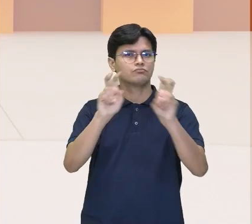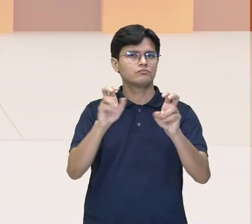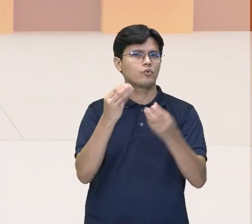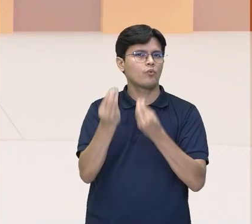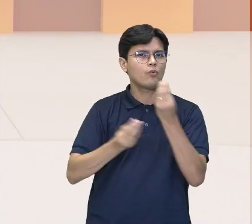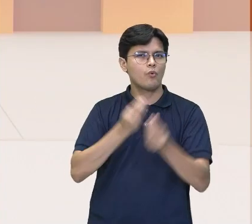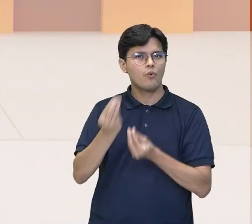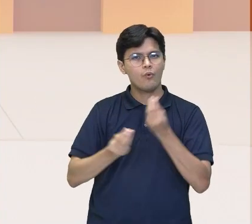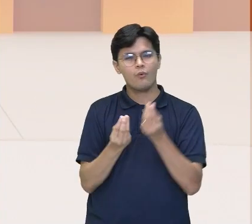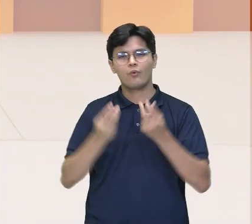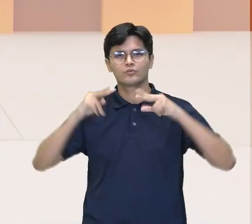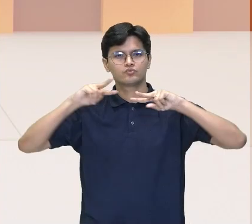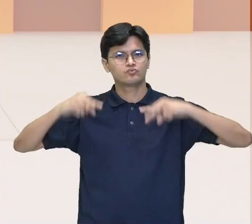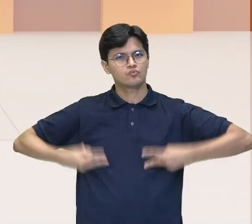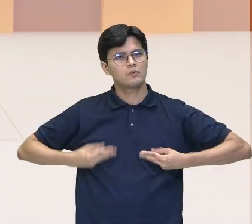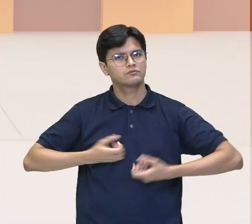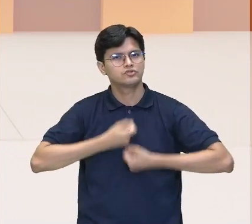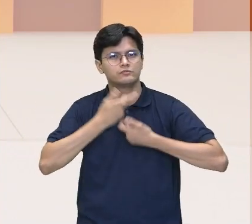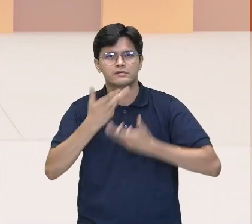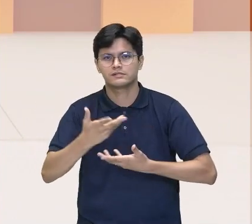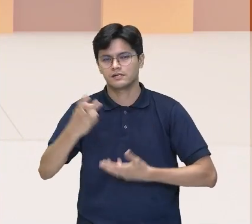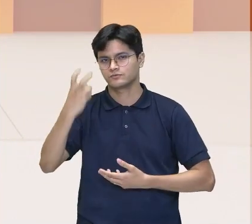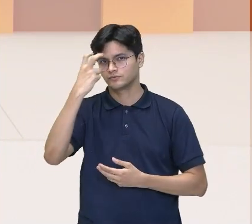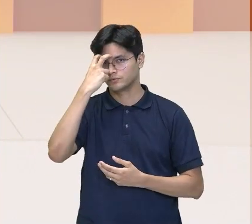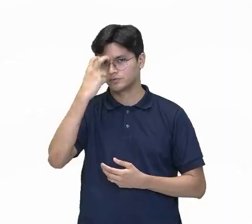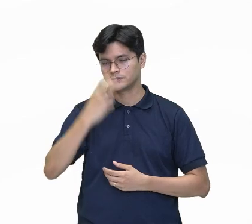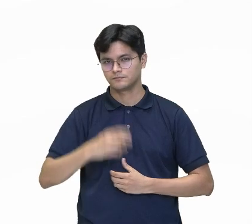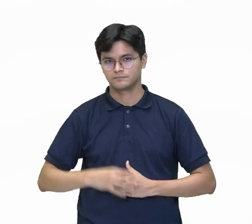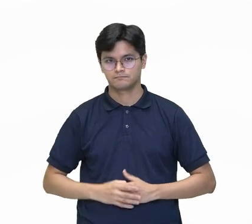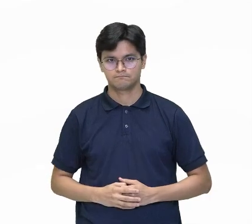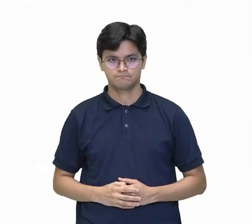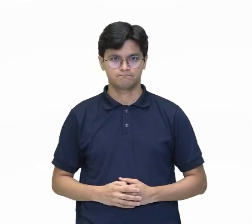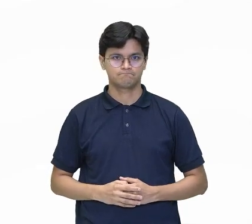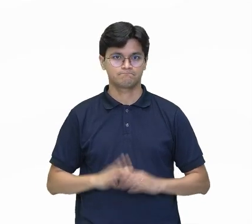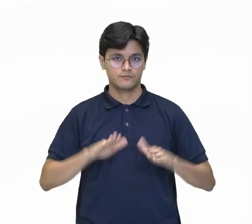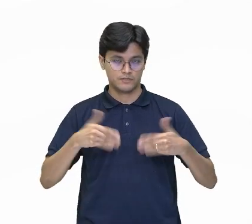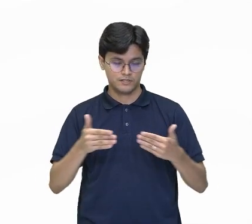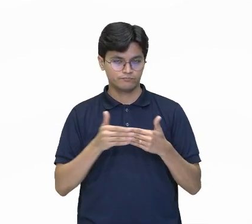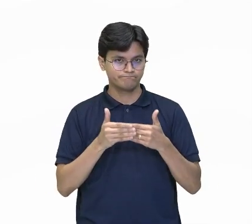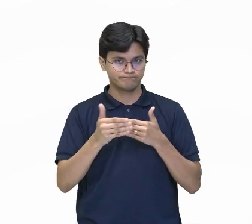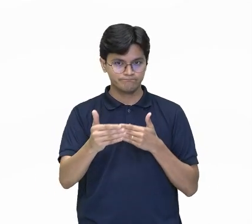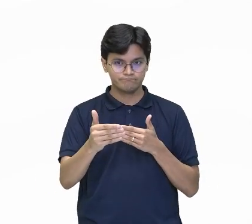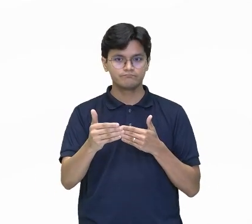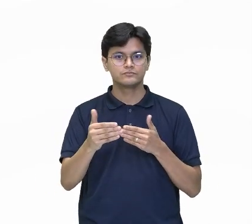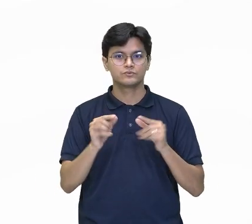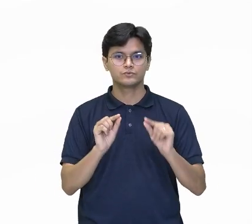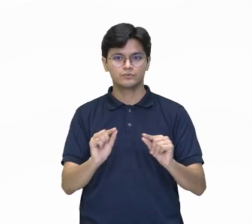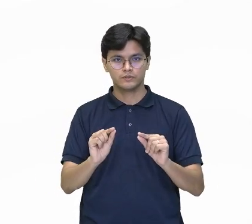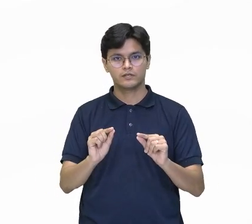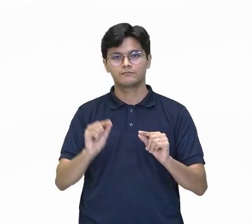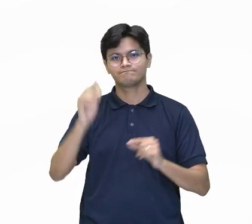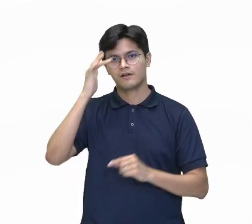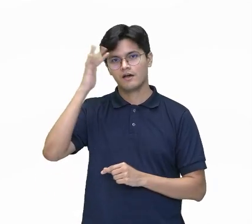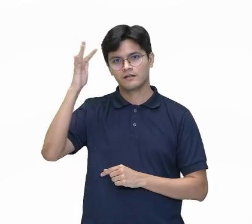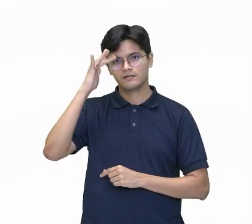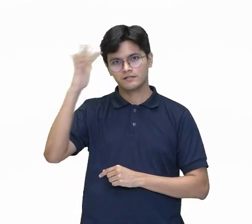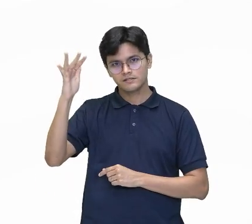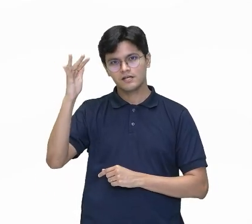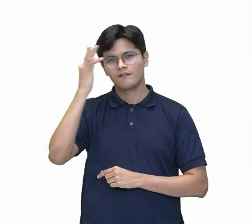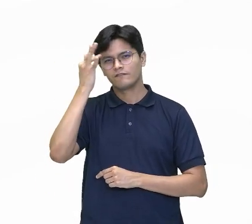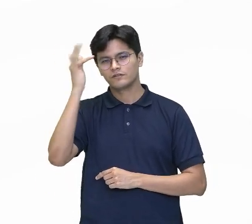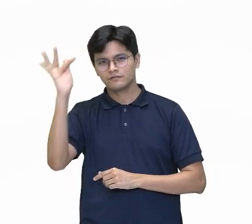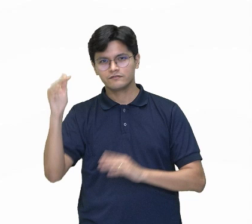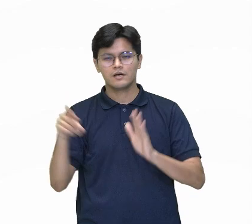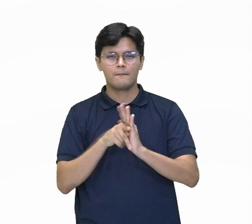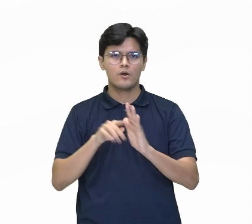sua cultura. Então vamos ver um pouco mais aqui, ó, vamos caminhando aqui, para analisarmos o que é a filosofia da